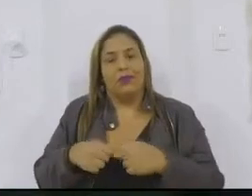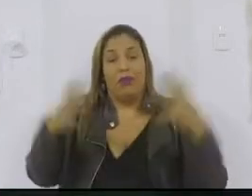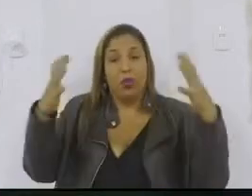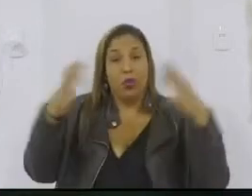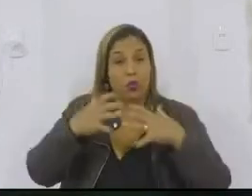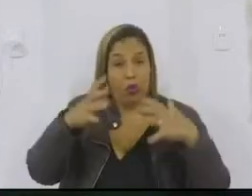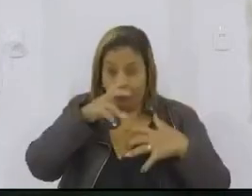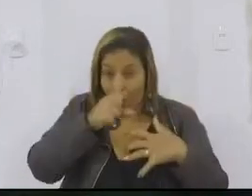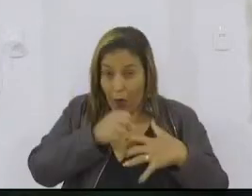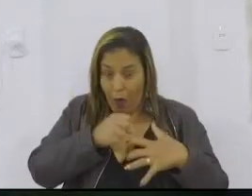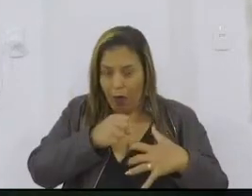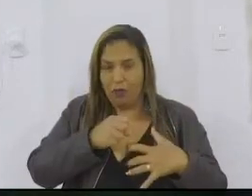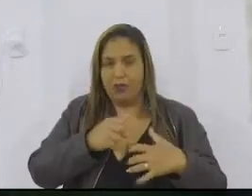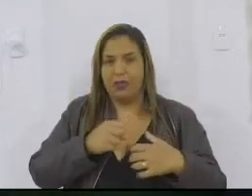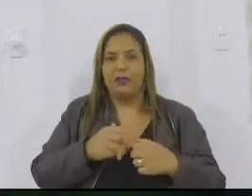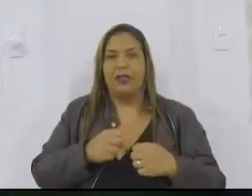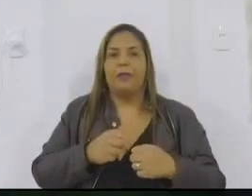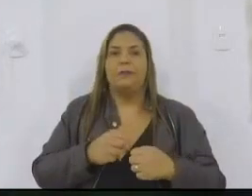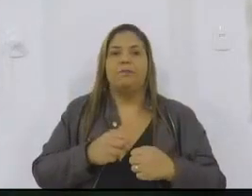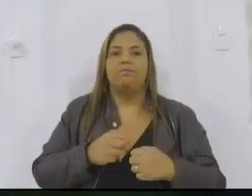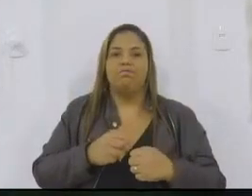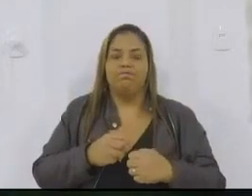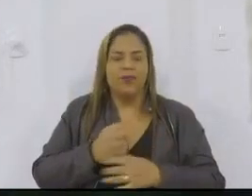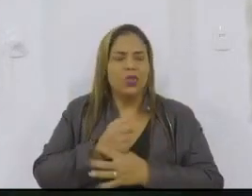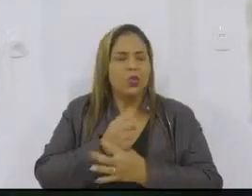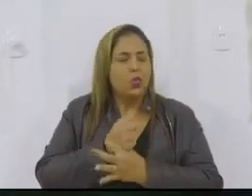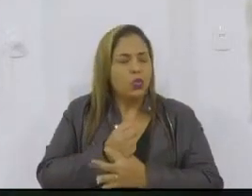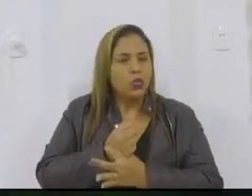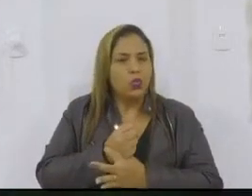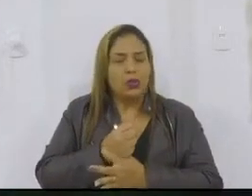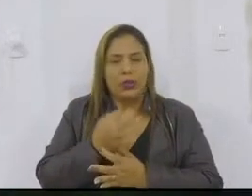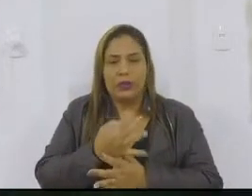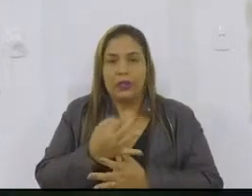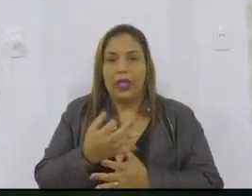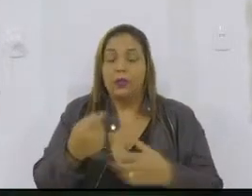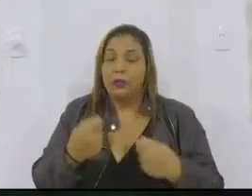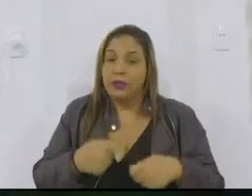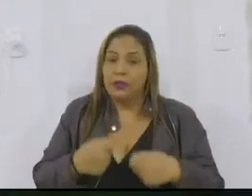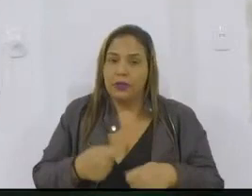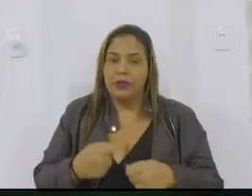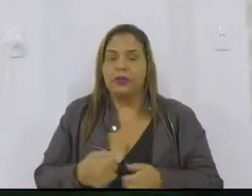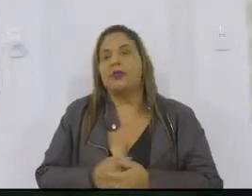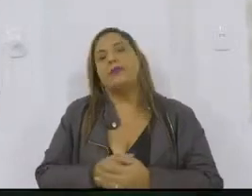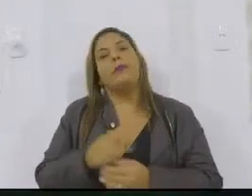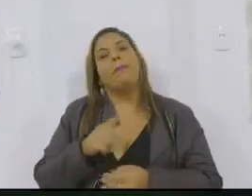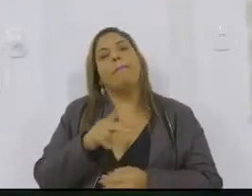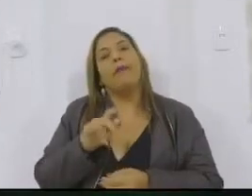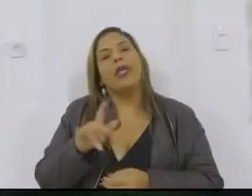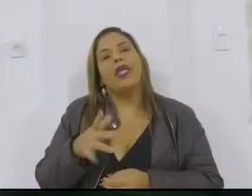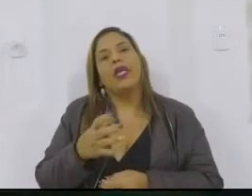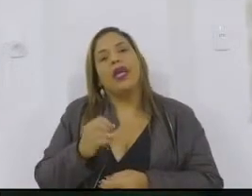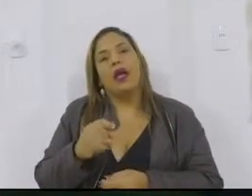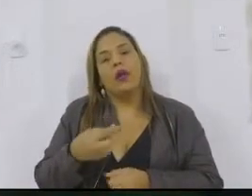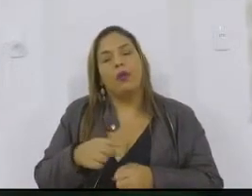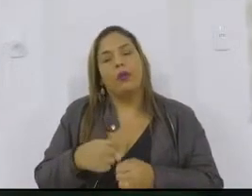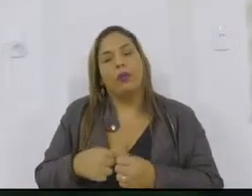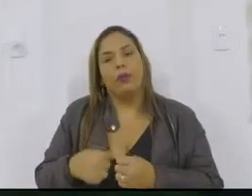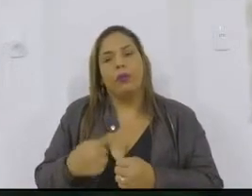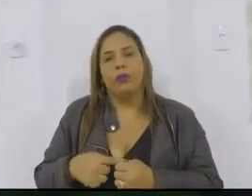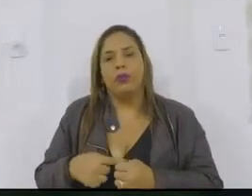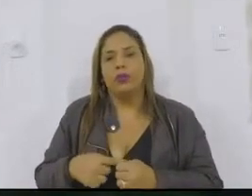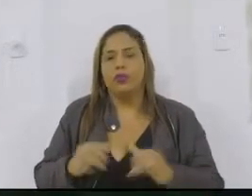tempestade forte, segura bastante, e o pessoal ali do peão ali acaba sofrendo com isso,